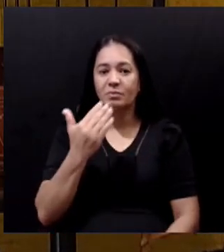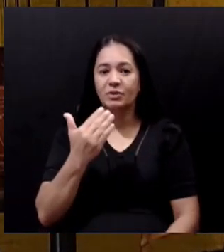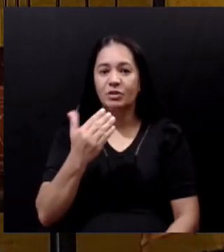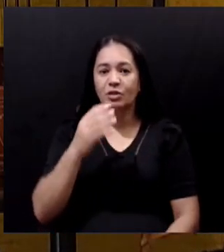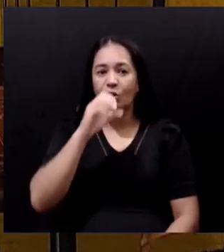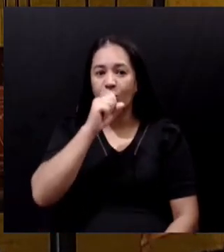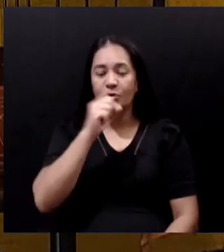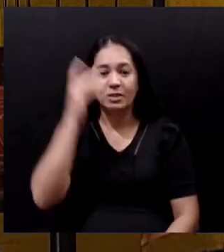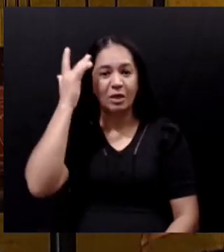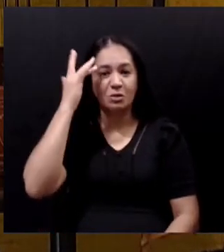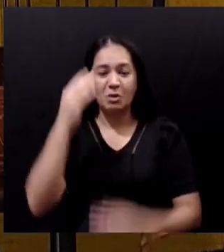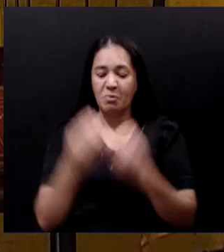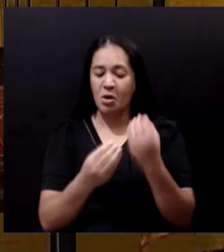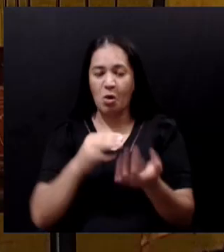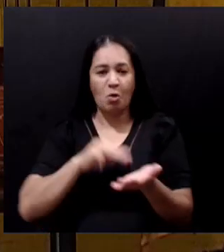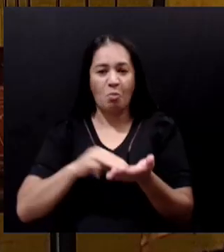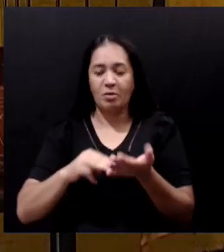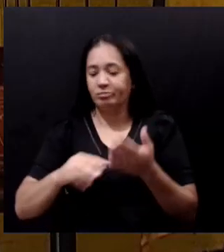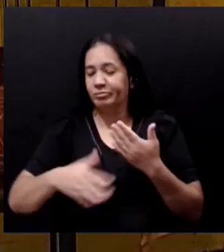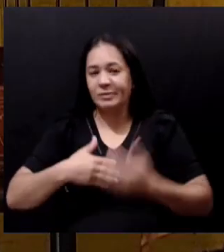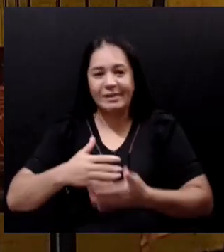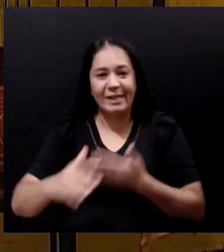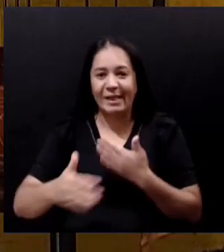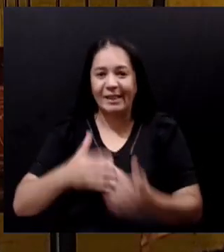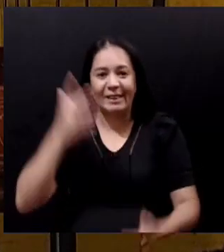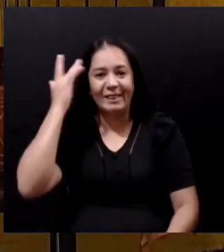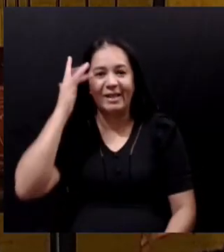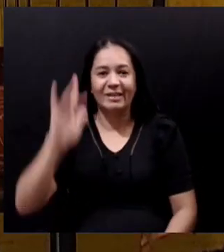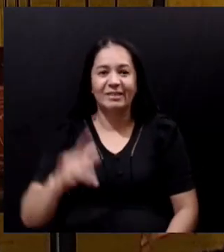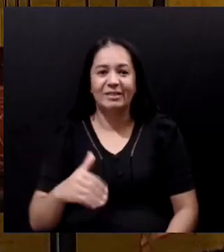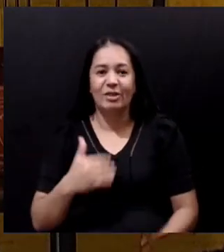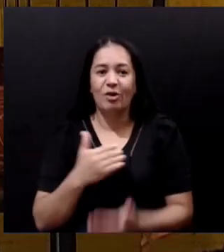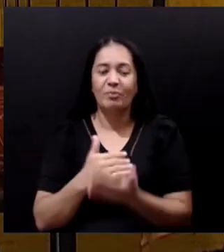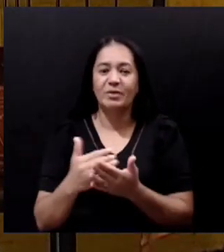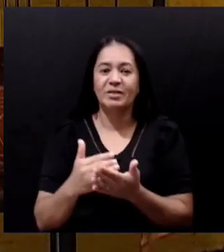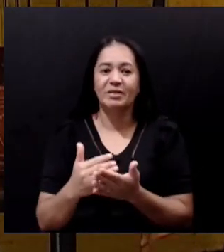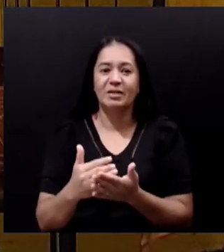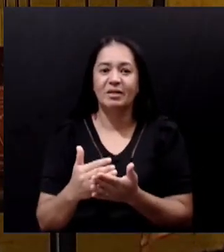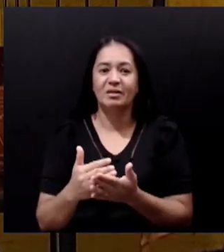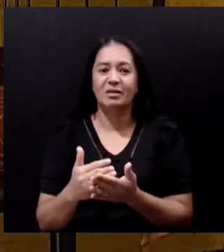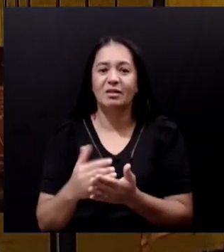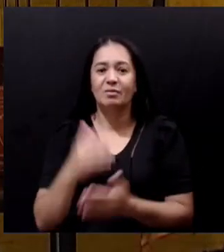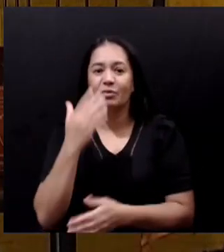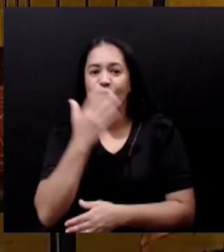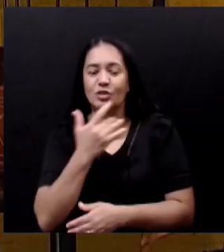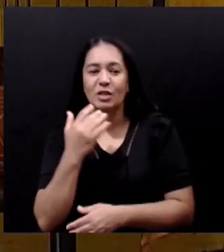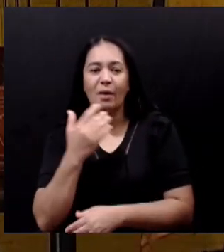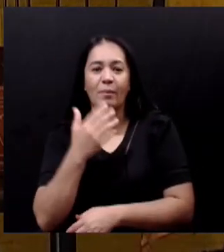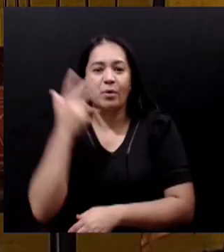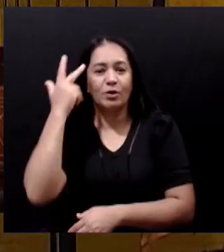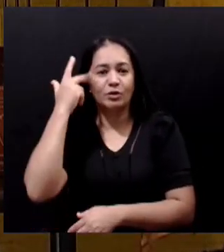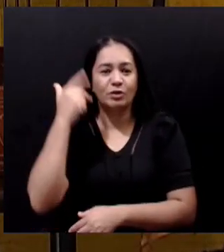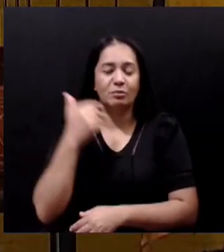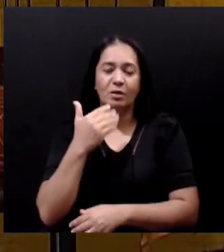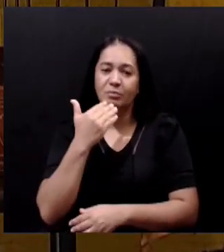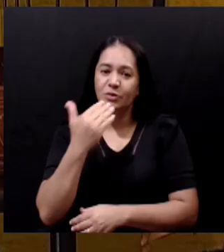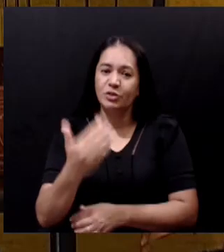pastel, o tamanho, o recheio. Aí começamos com sabores de pastéis tradicionais. E o pessoal foi pedindo, foi pedindo, foi